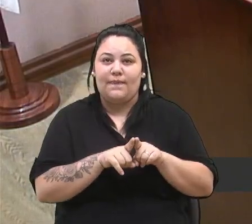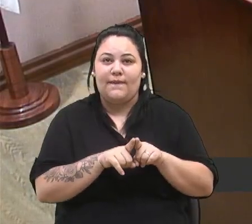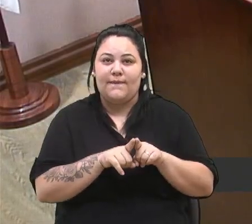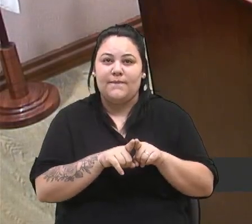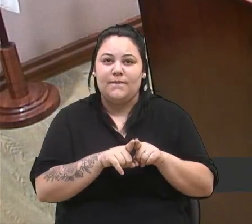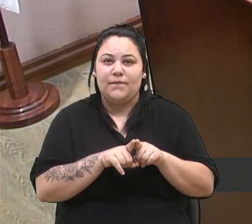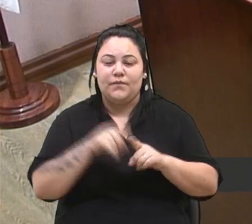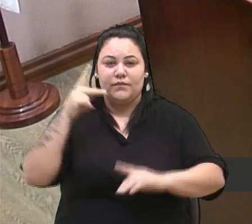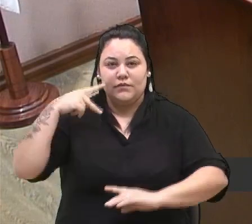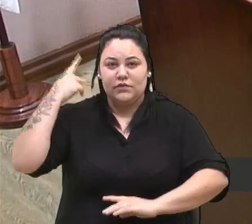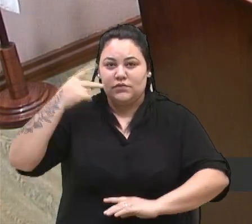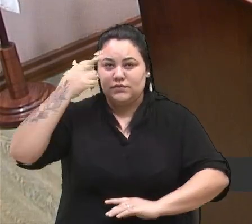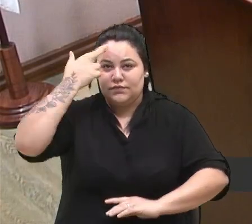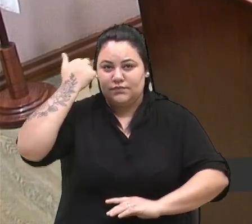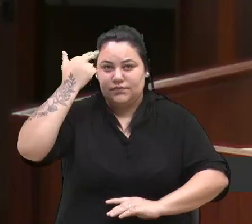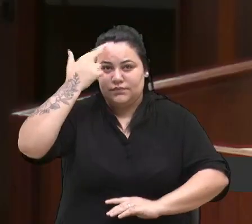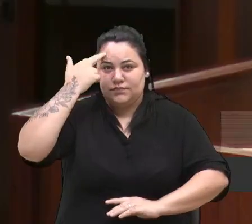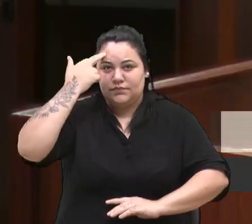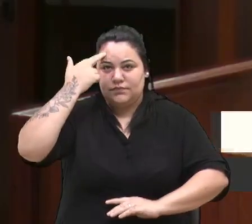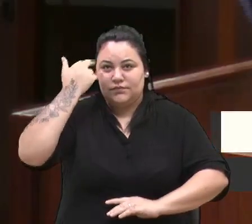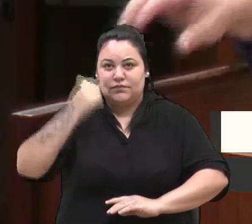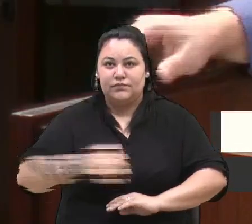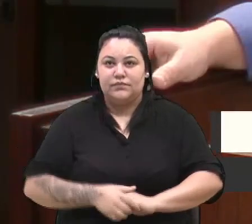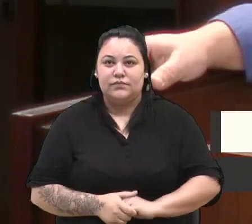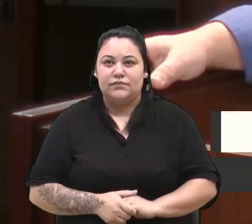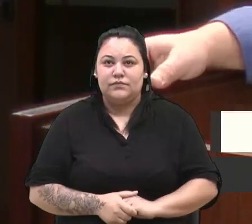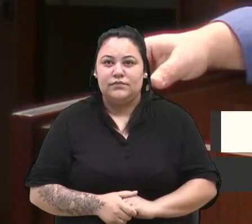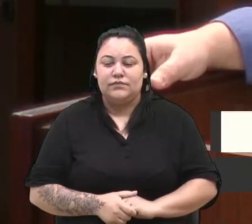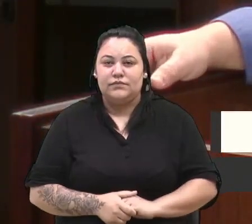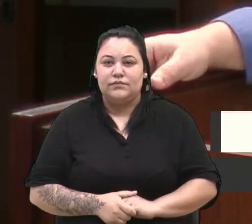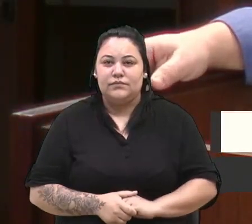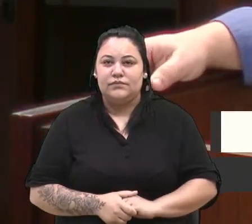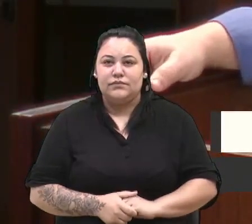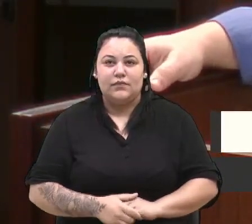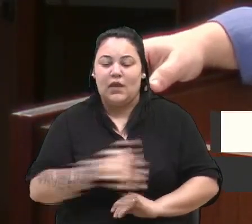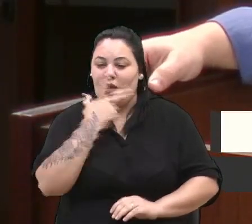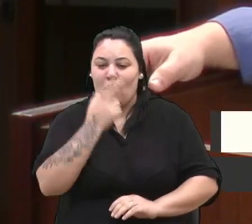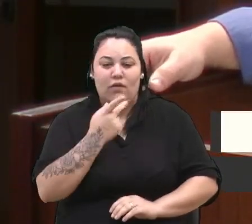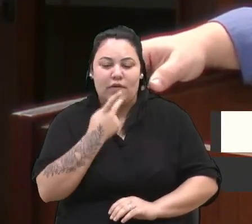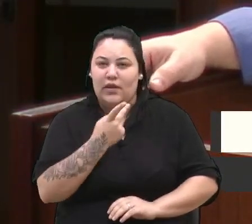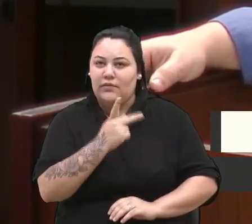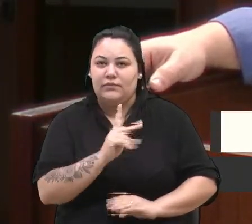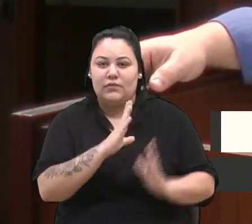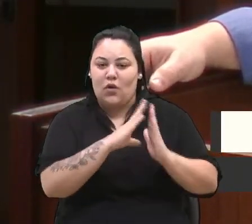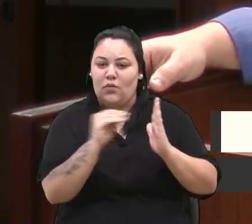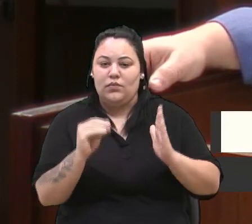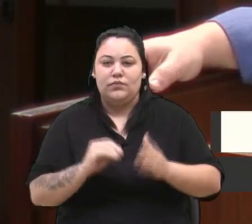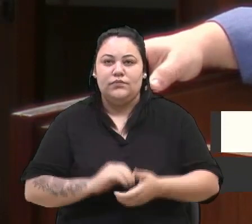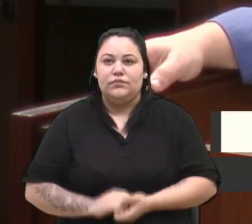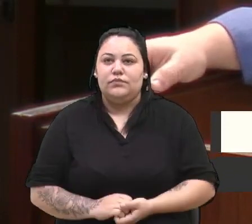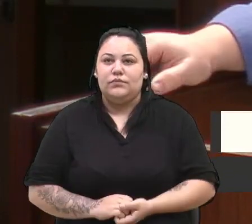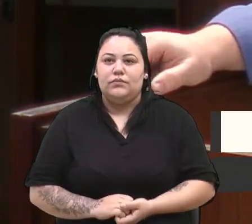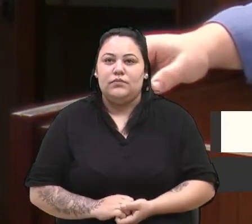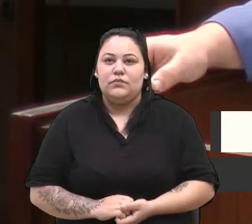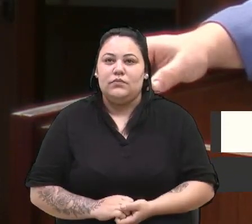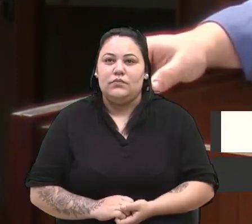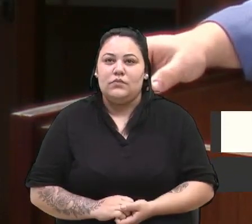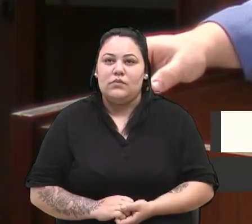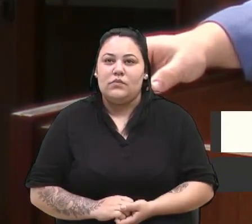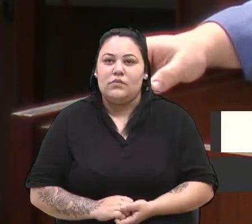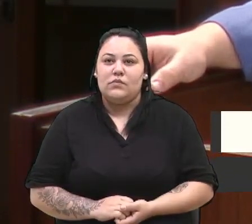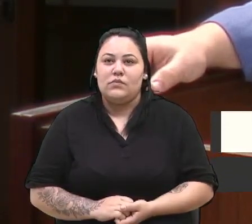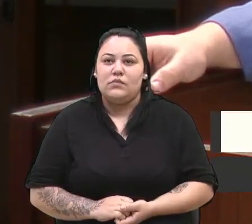Vereador Rafael me contemplou. Só uma questão de ordem, presidente. Desculpe, eu estou